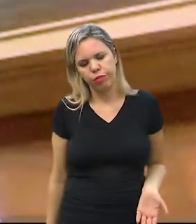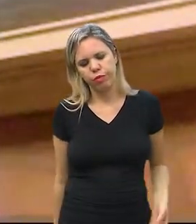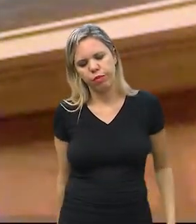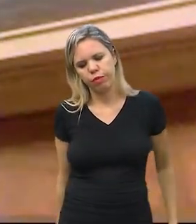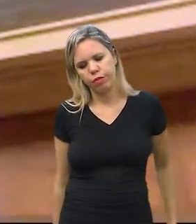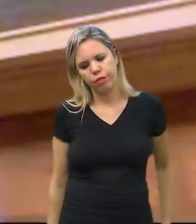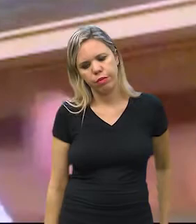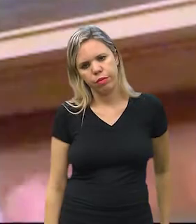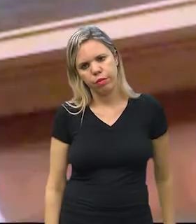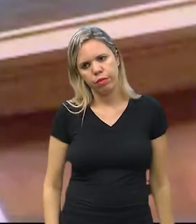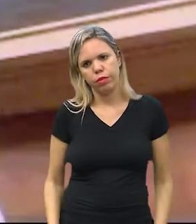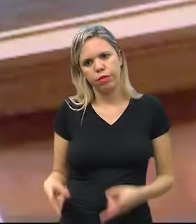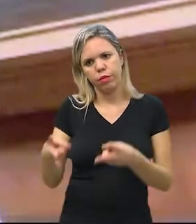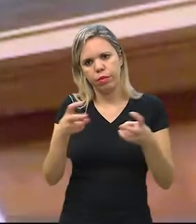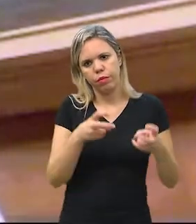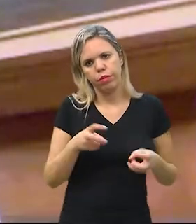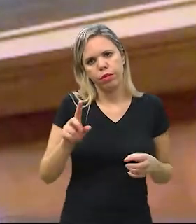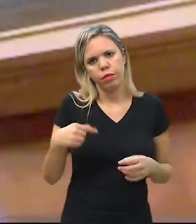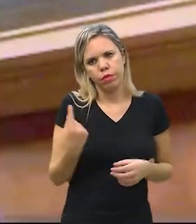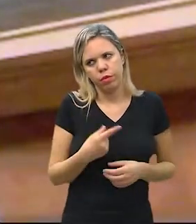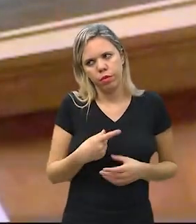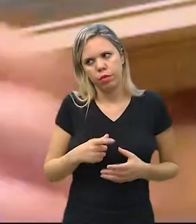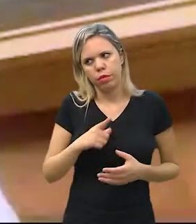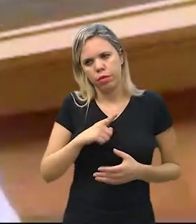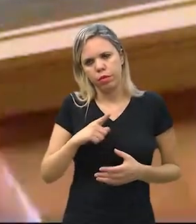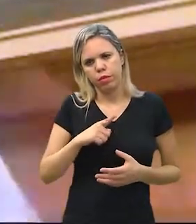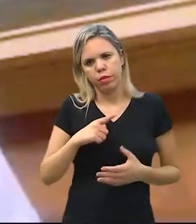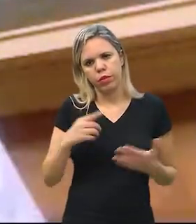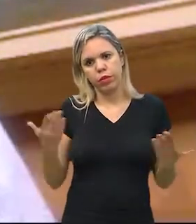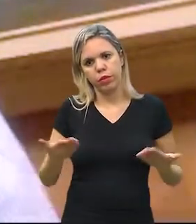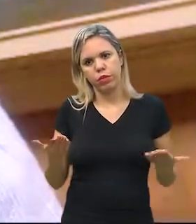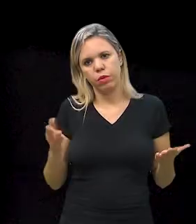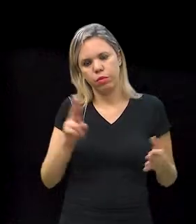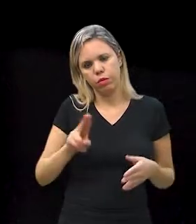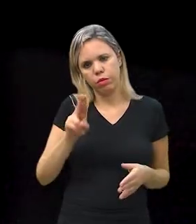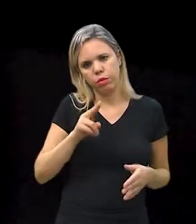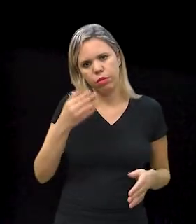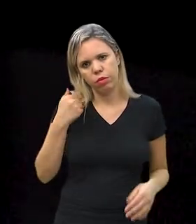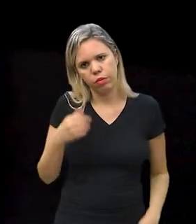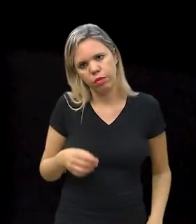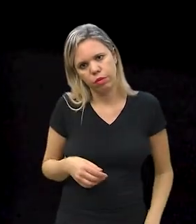Então, pelo que a gente tem visto, é o que nós temos para hoje.